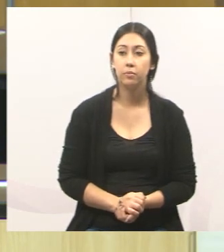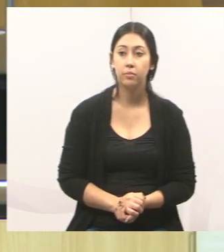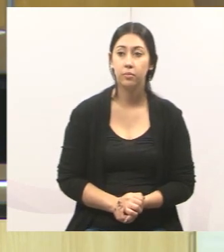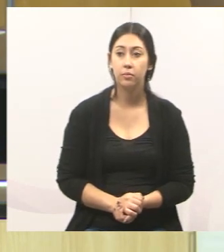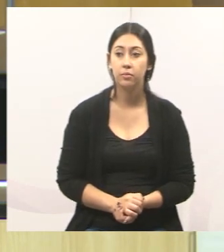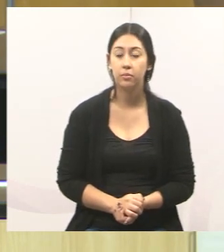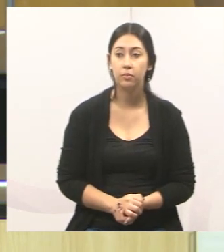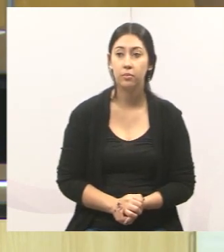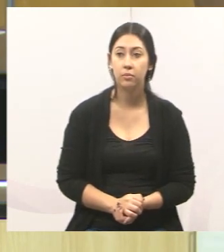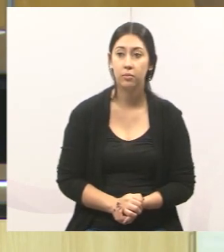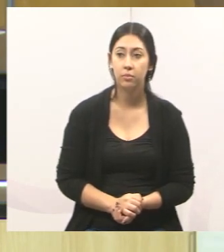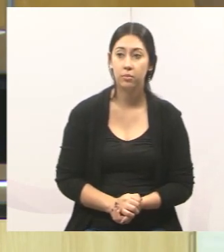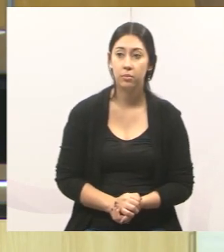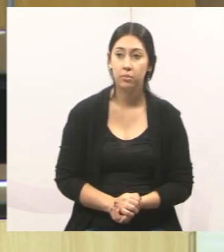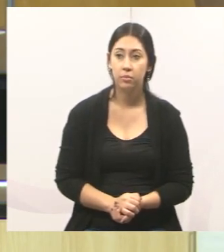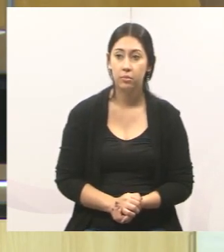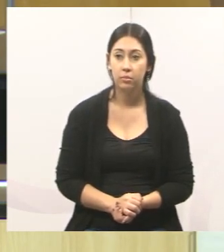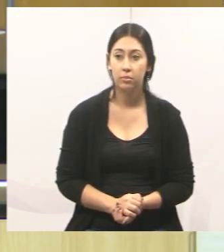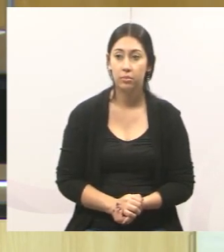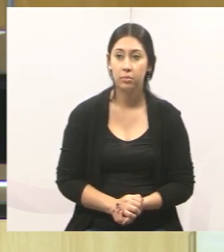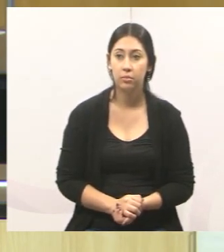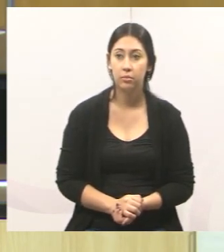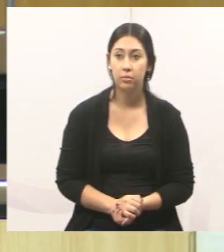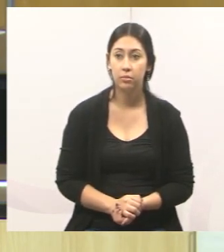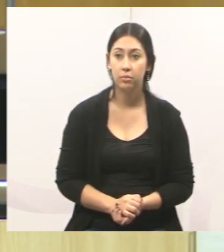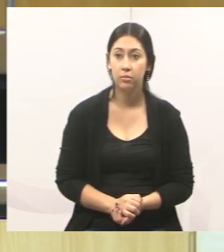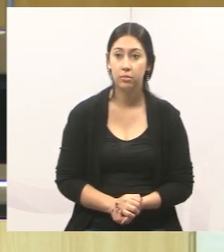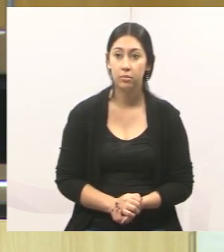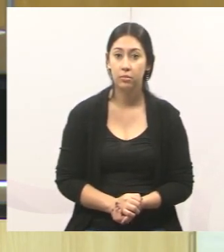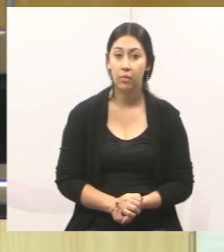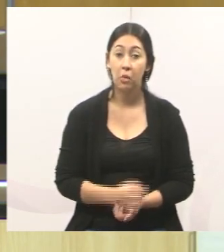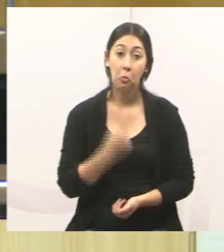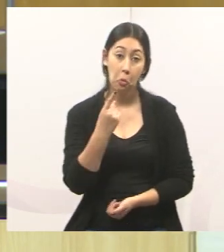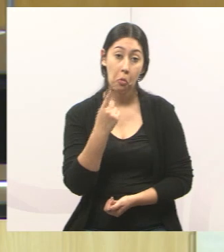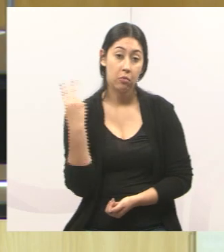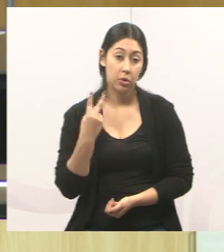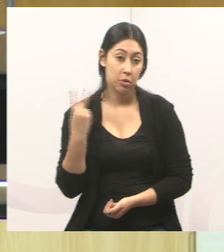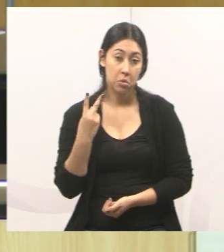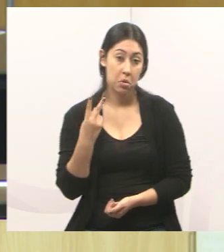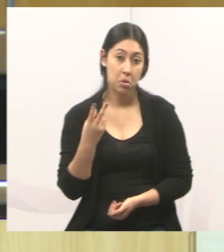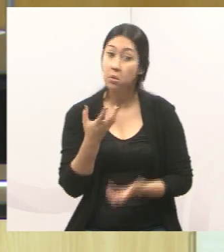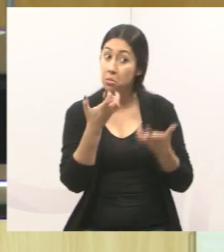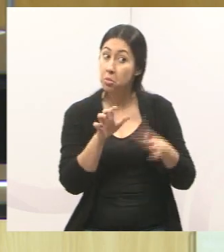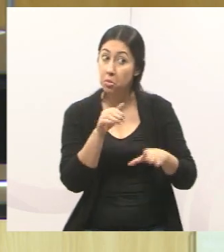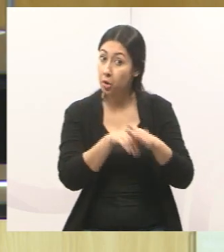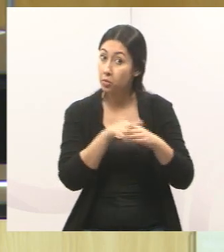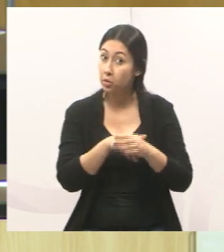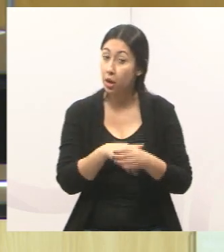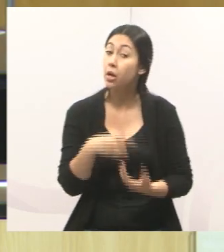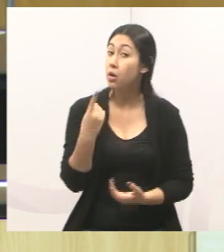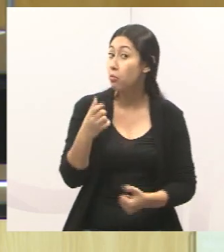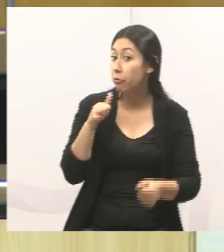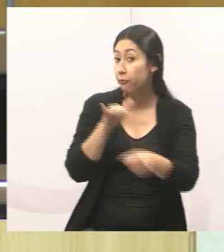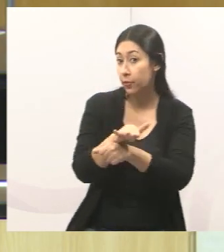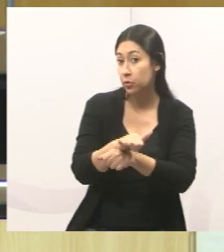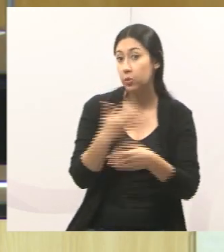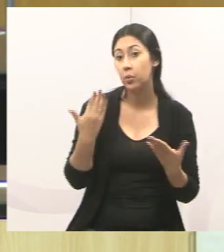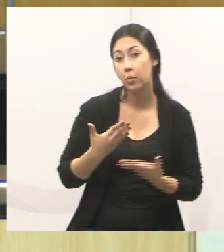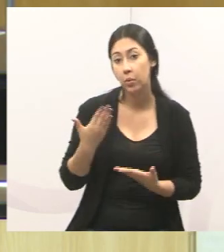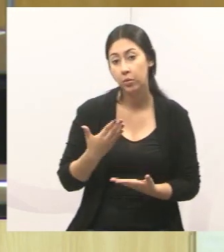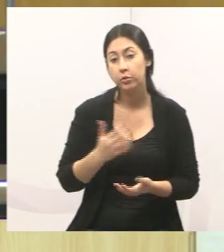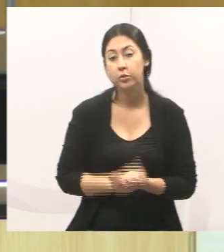11, uma falta e uma abstenção. Uma falta e uma abstenção. 11 votos, portanto,